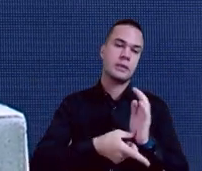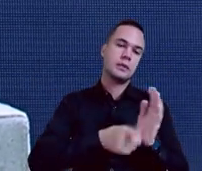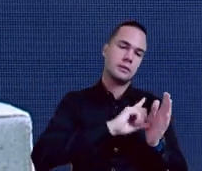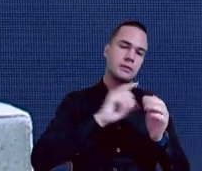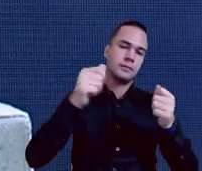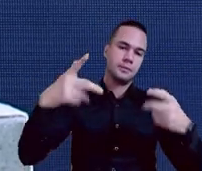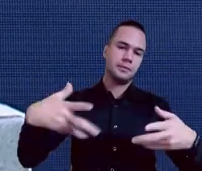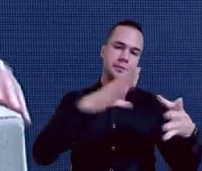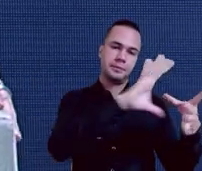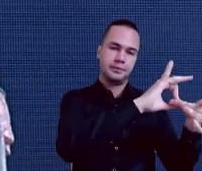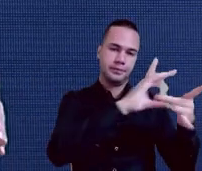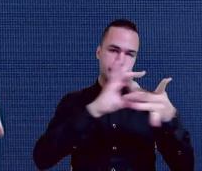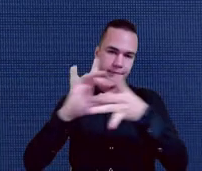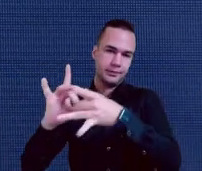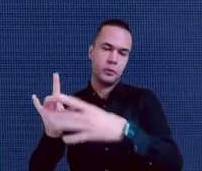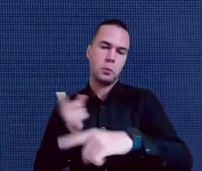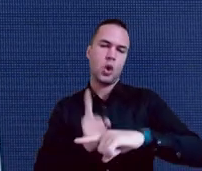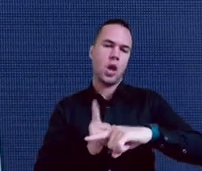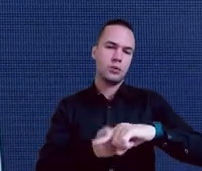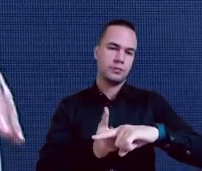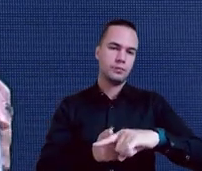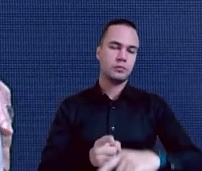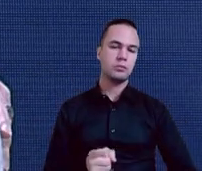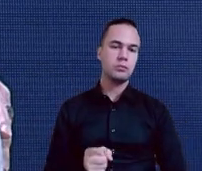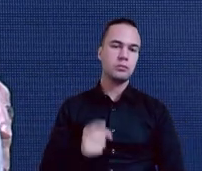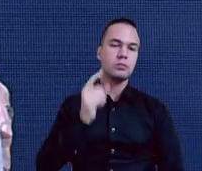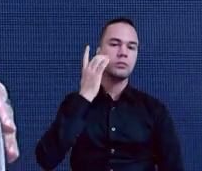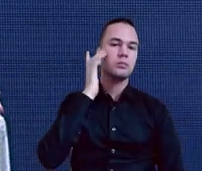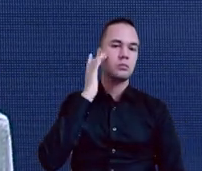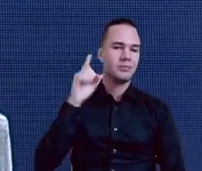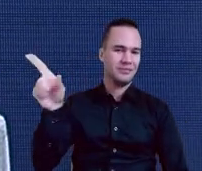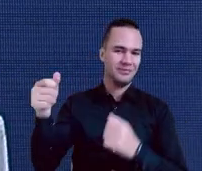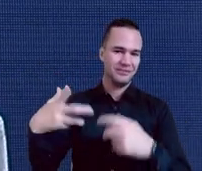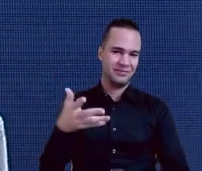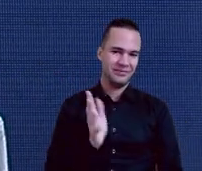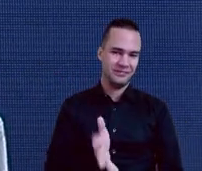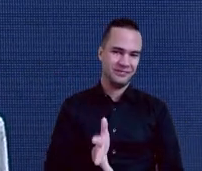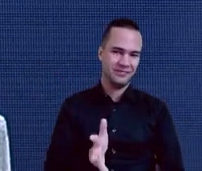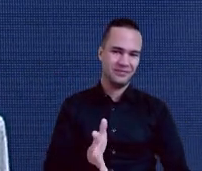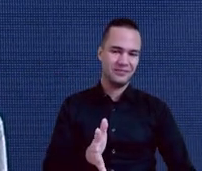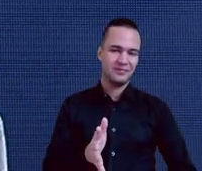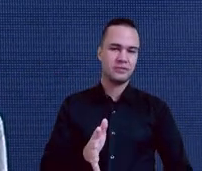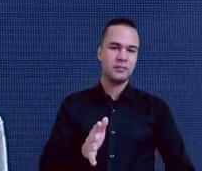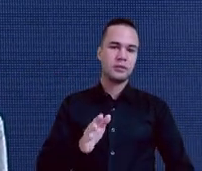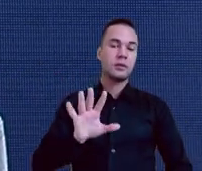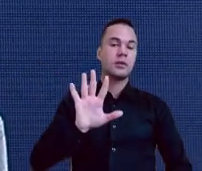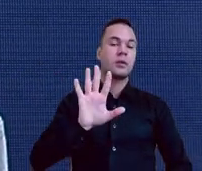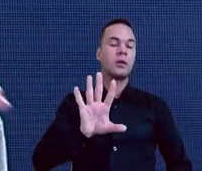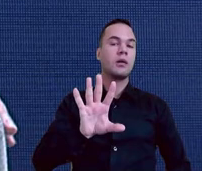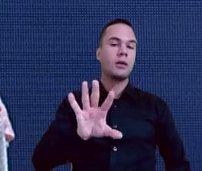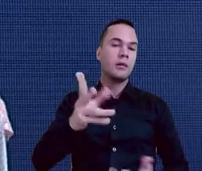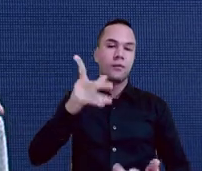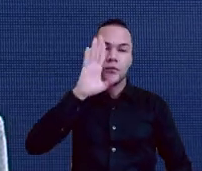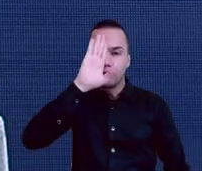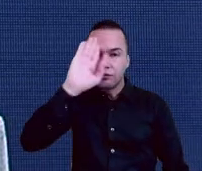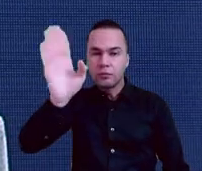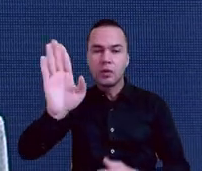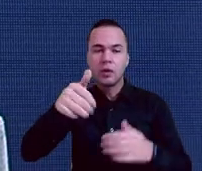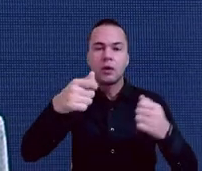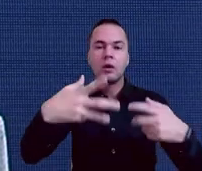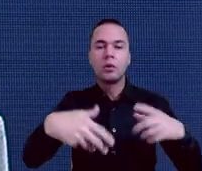um pouquinho porque isso né Acho que o Borges comentou um pouquinho mas de forma bem objetiva o que aconteceu foi